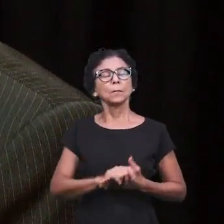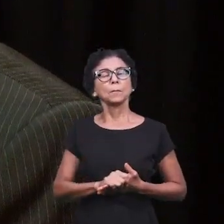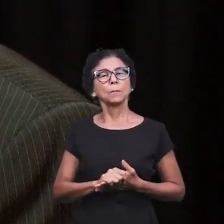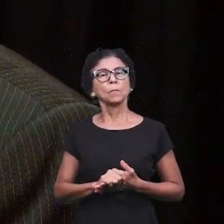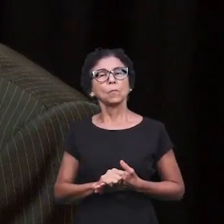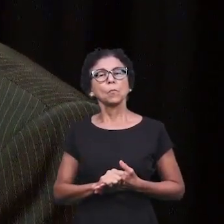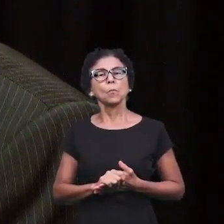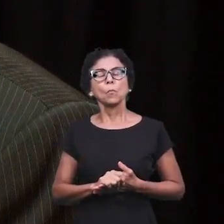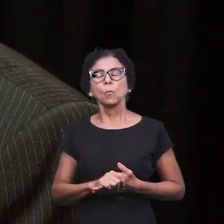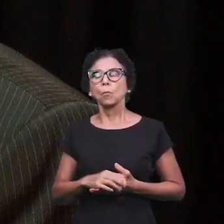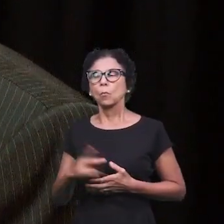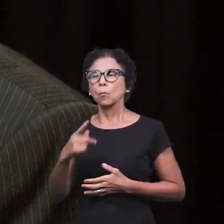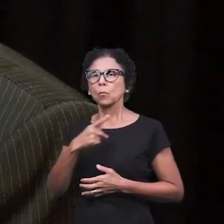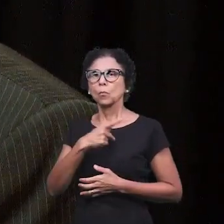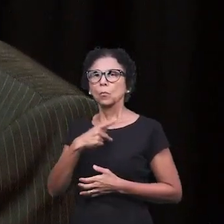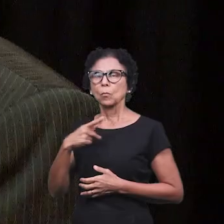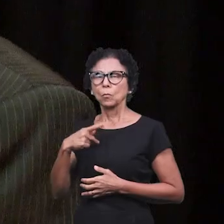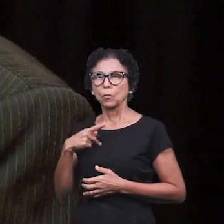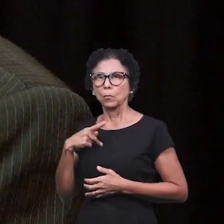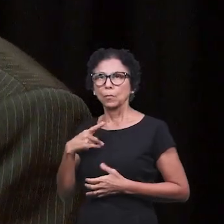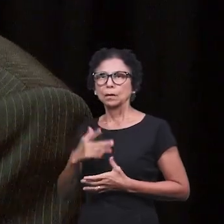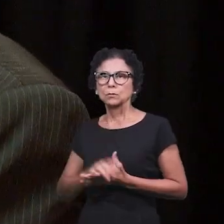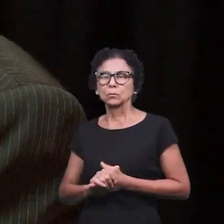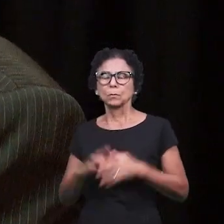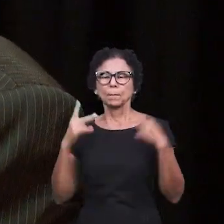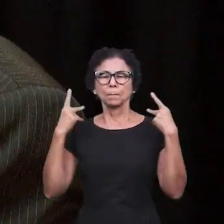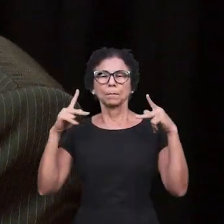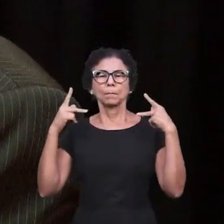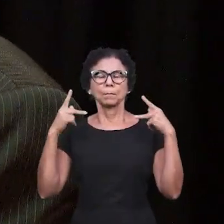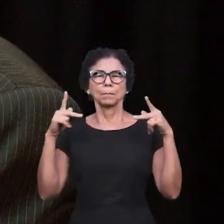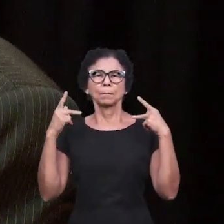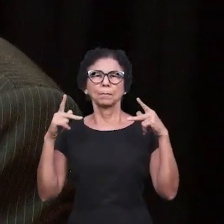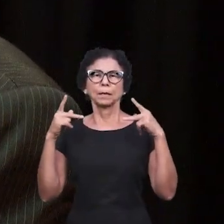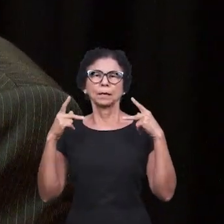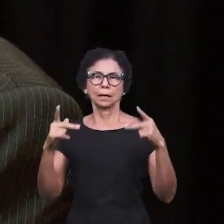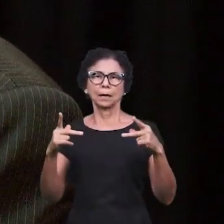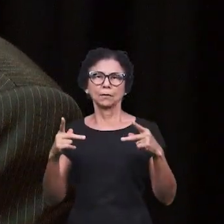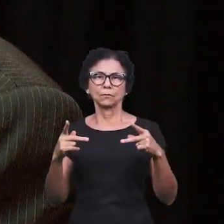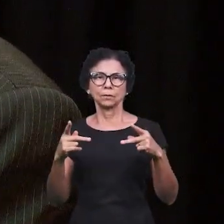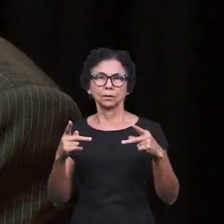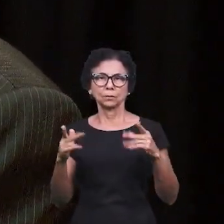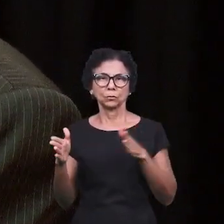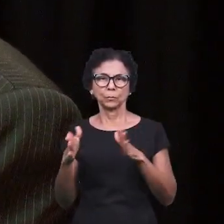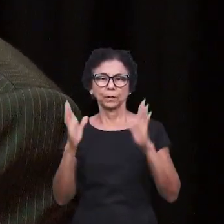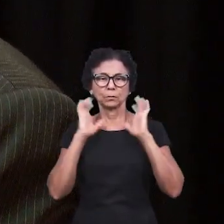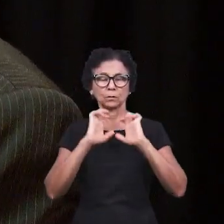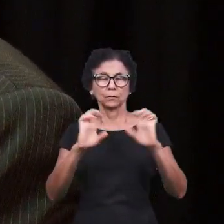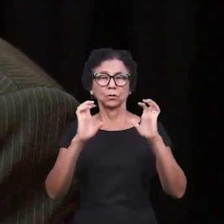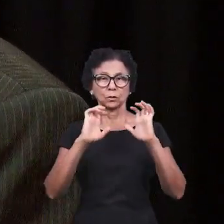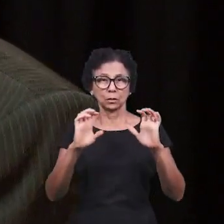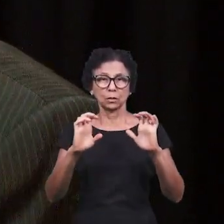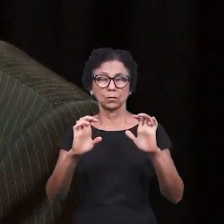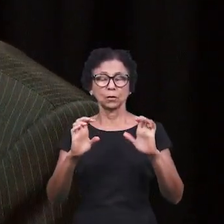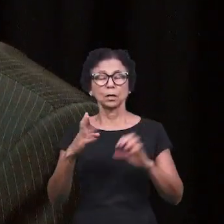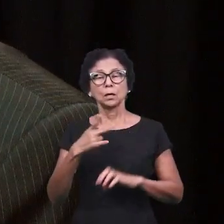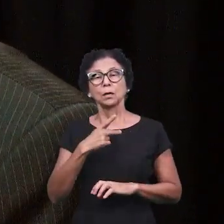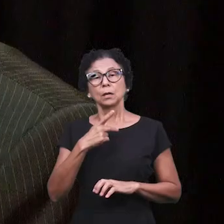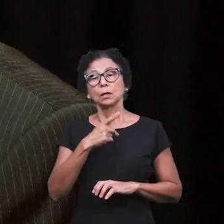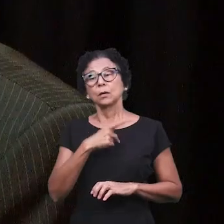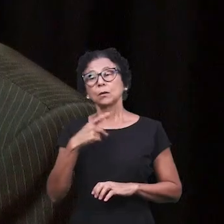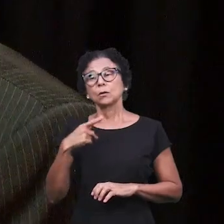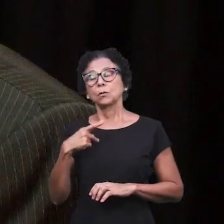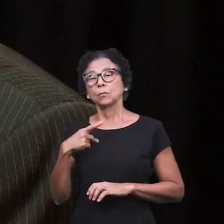né, que o pastor ele entregava a mensagem na evangelização, e ele